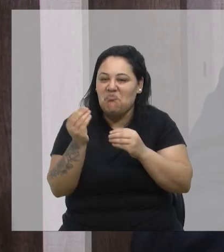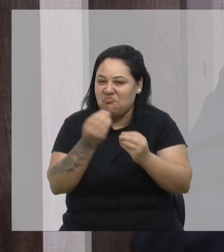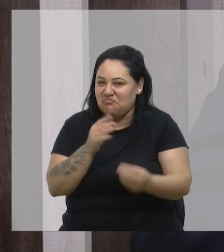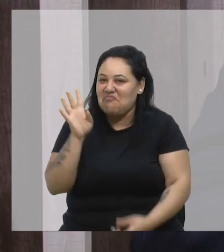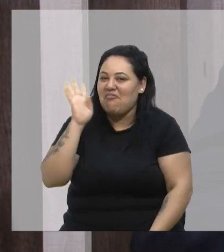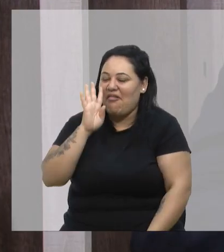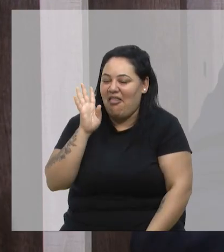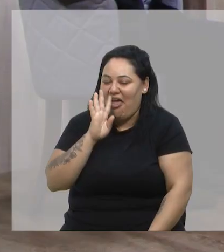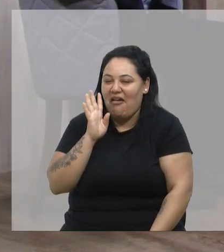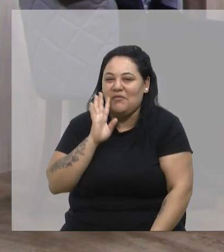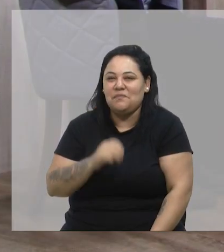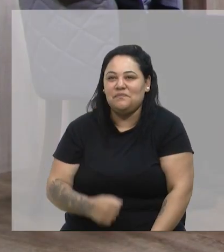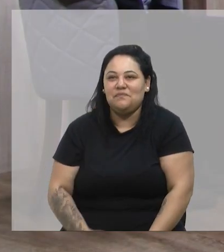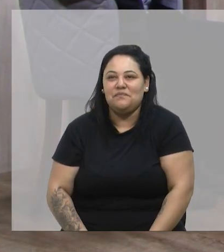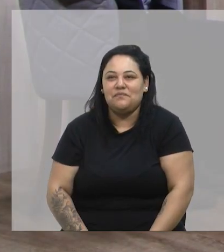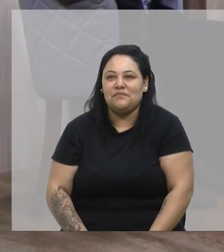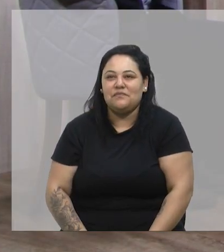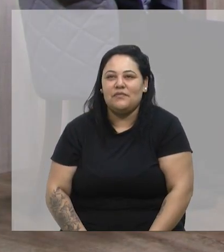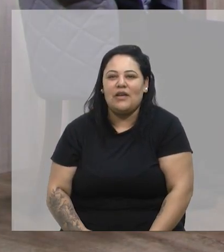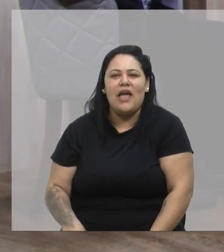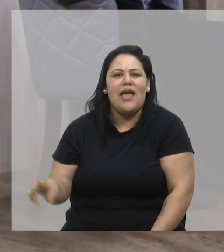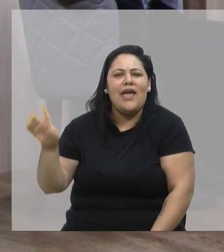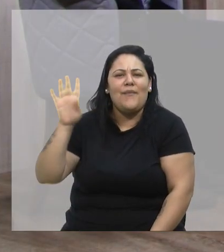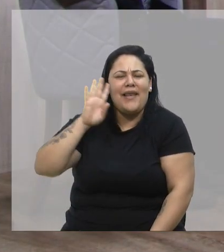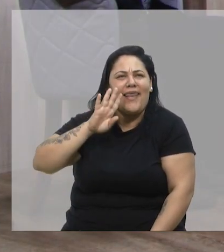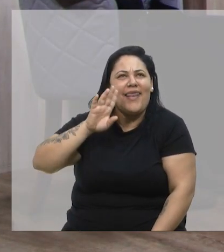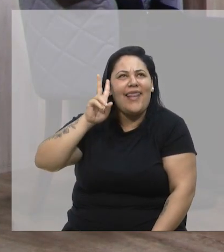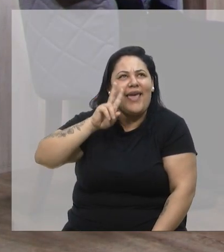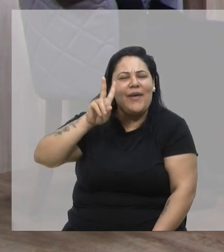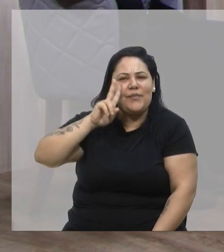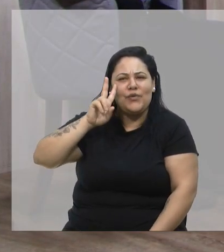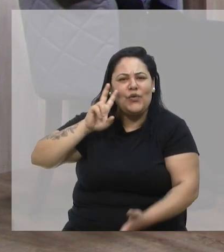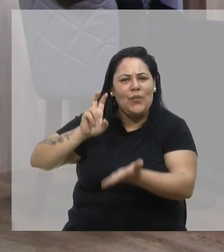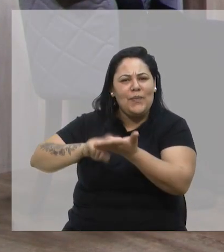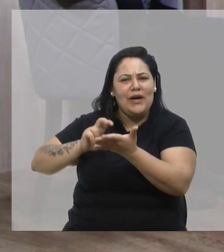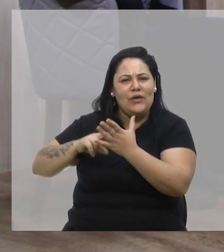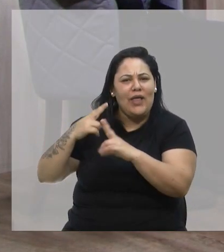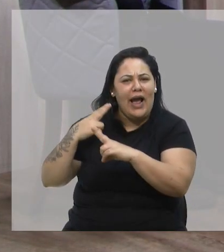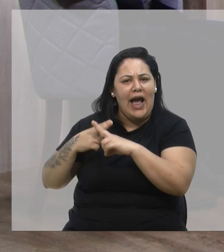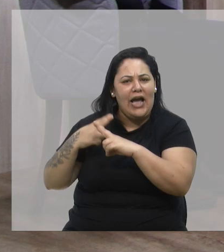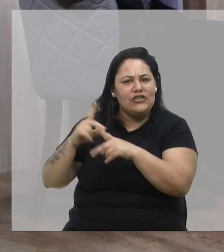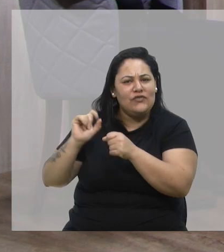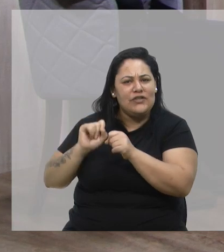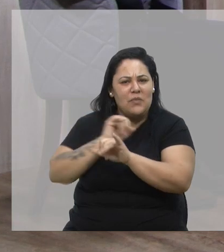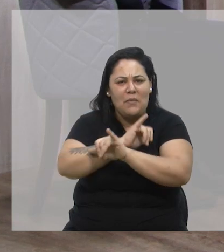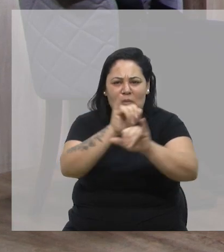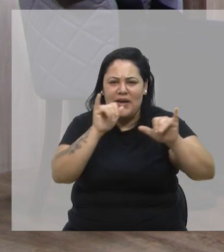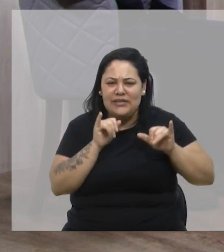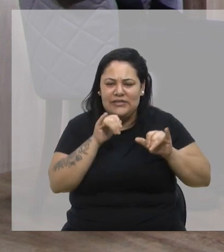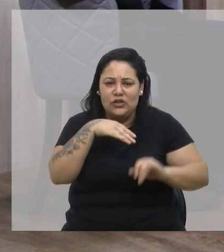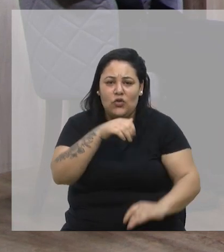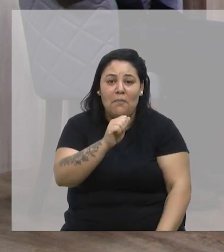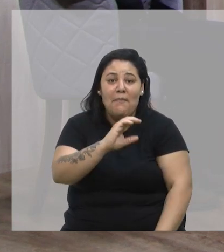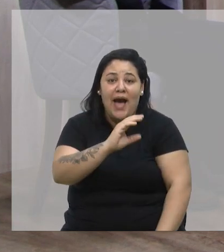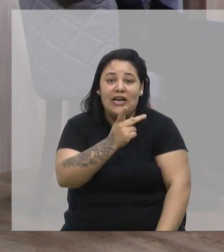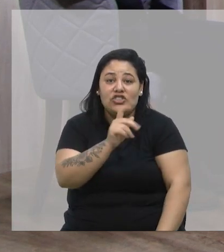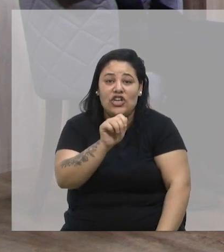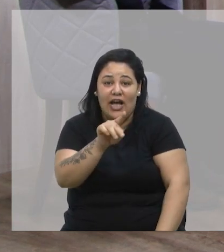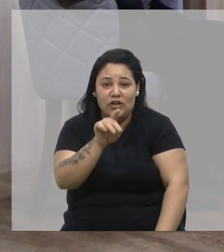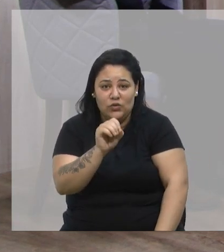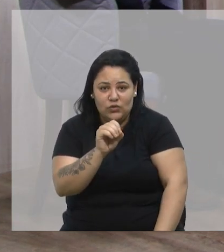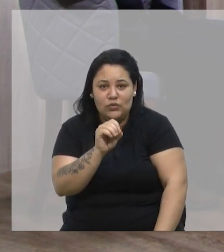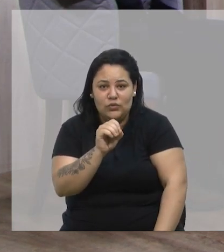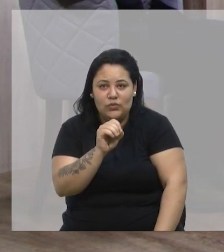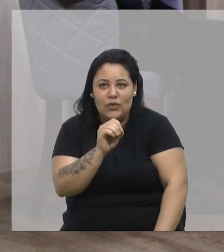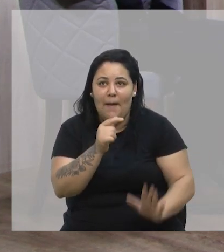contraste. Eu me lembro anos muito atrás, muito legal. A Caixa Econômica fez uma propaganda que o Machado de Assis aparecia, porque tem